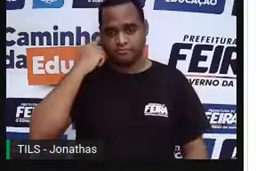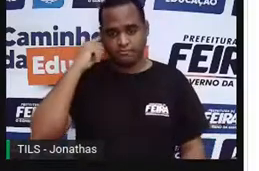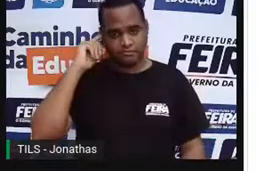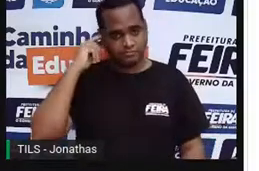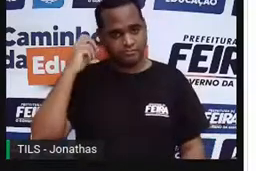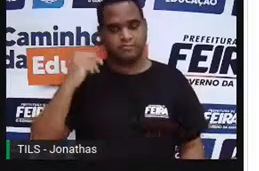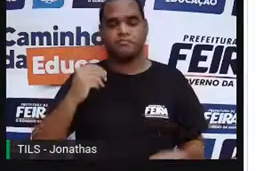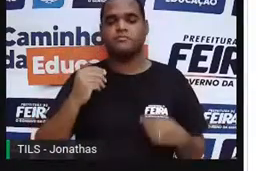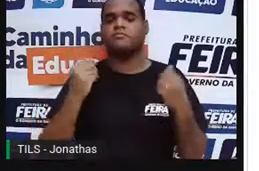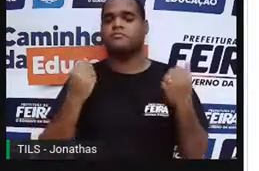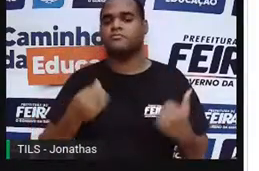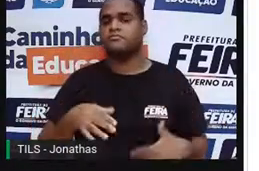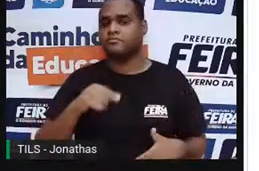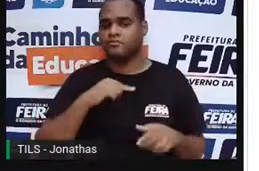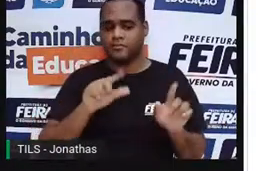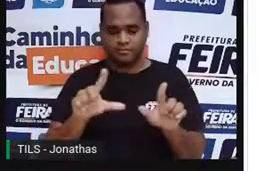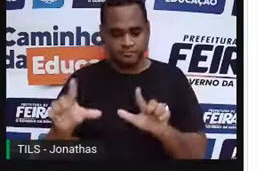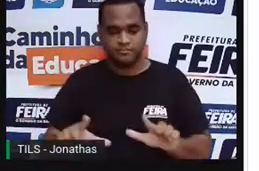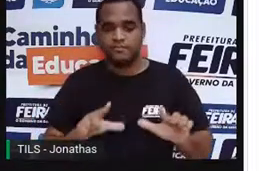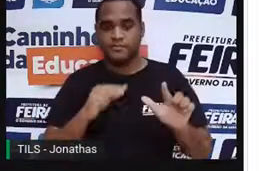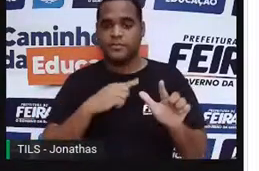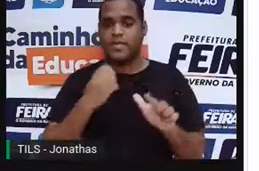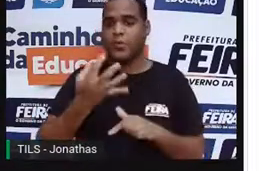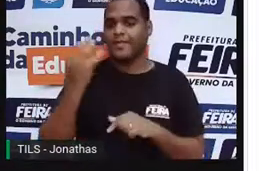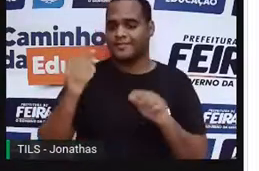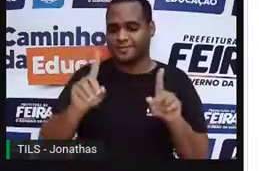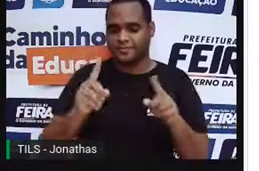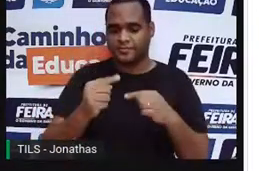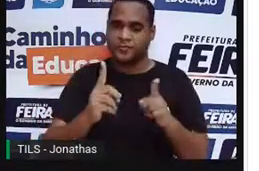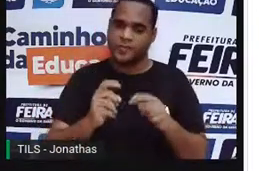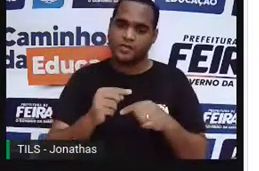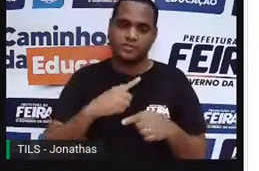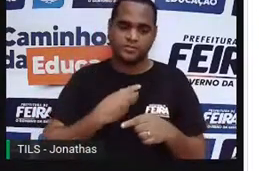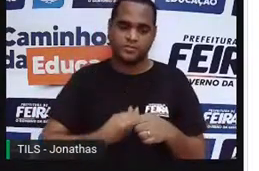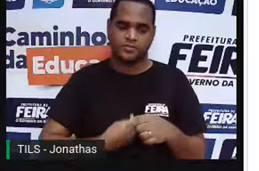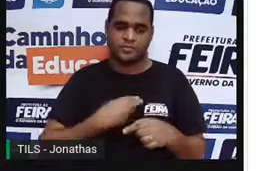plaquinhas de Gama essas plaquinhas são quadradas